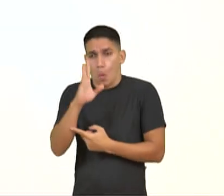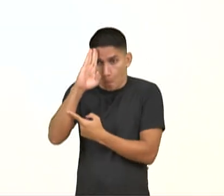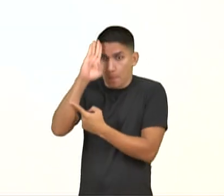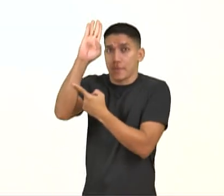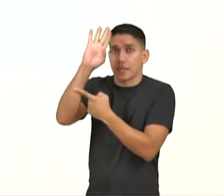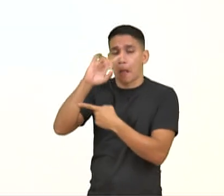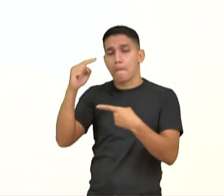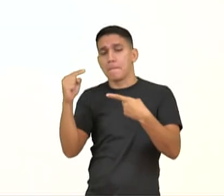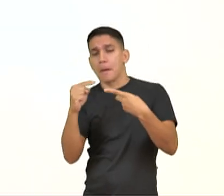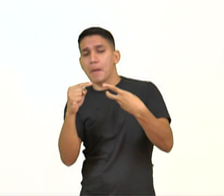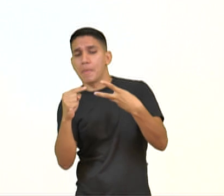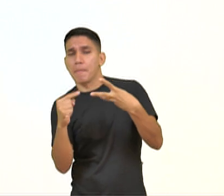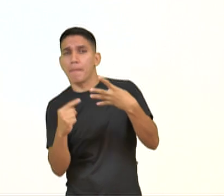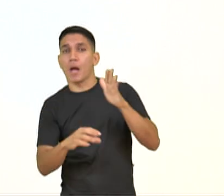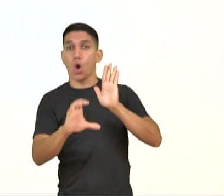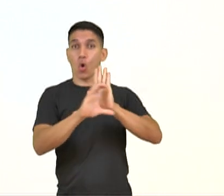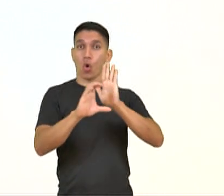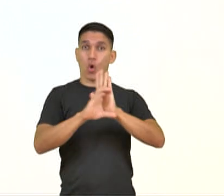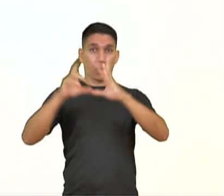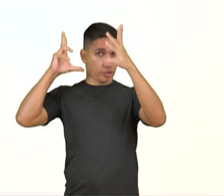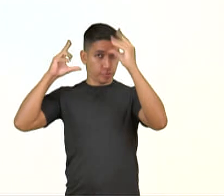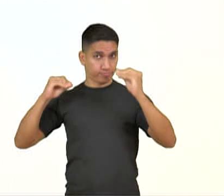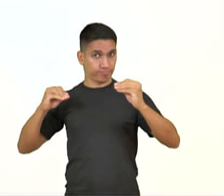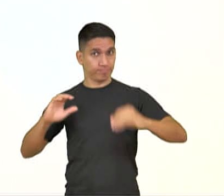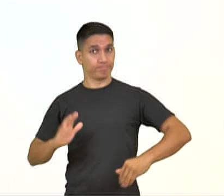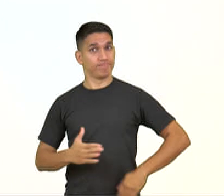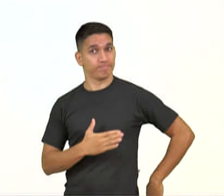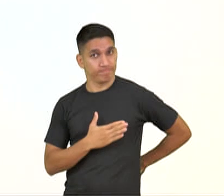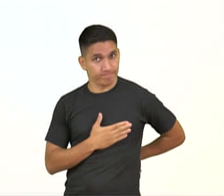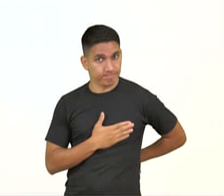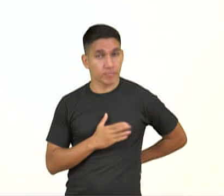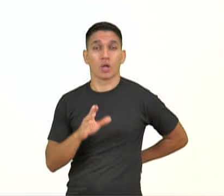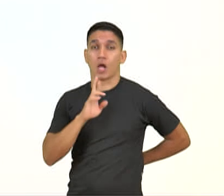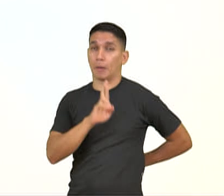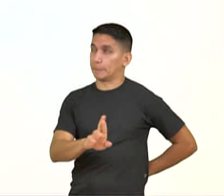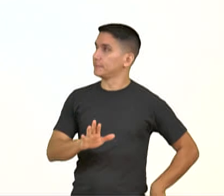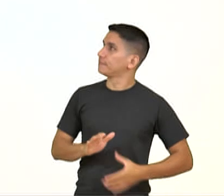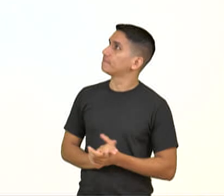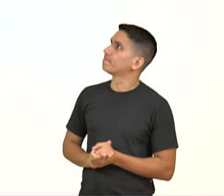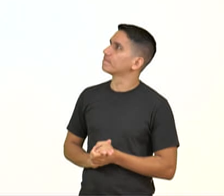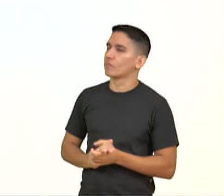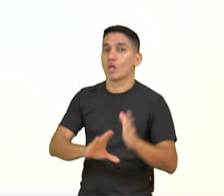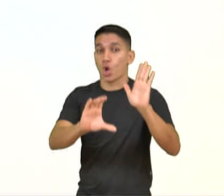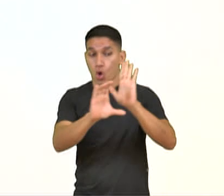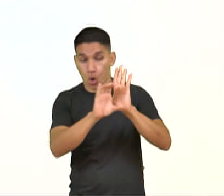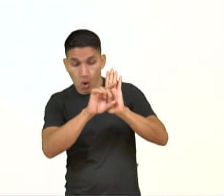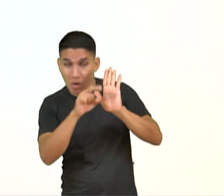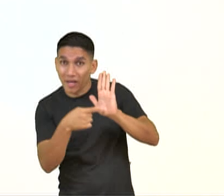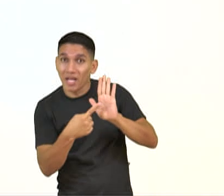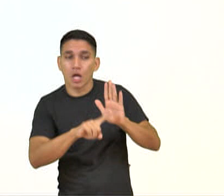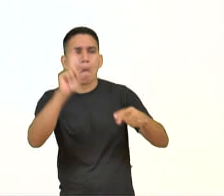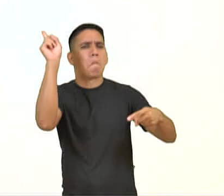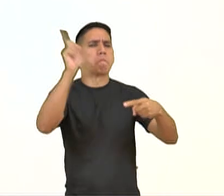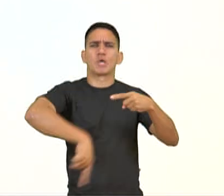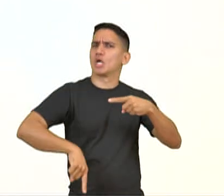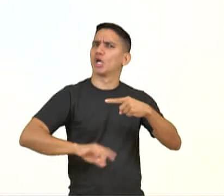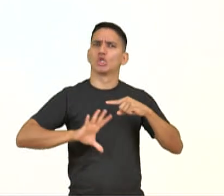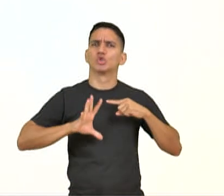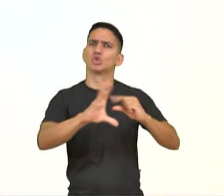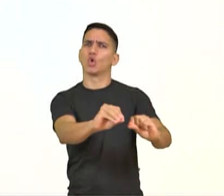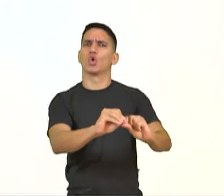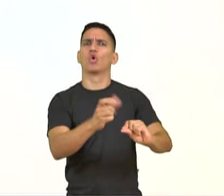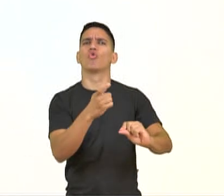principais pontos do Código Civil Napoleônico? E a resposta é: esse código ele abolia definitivamente